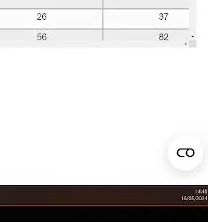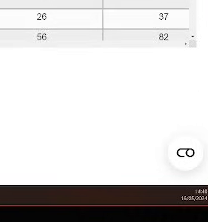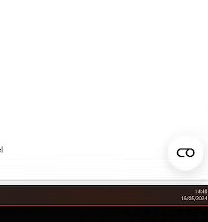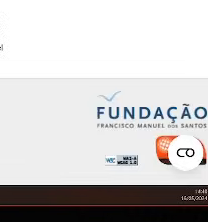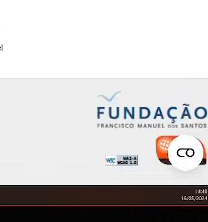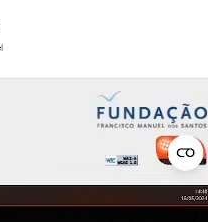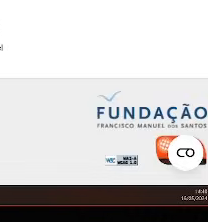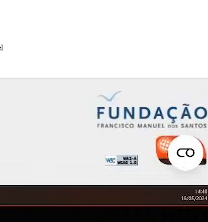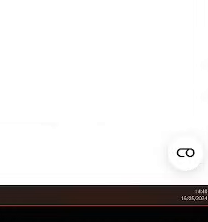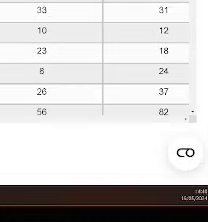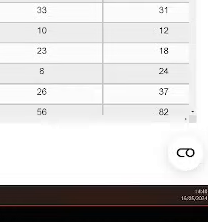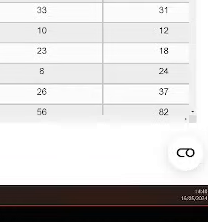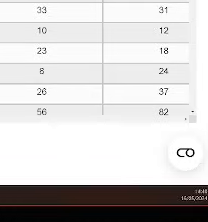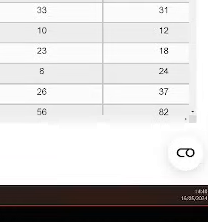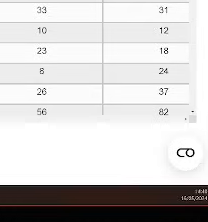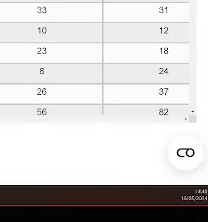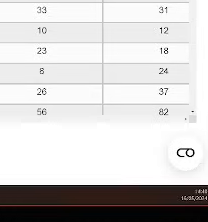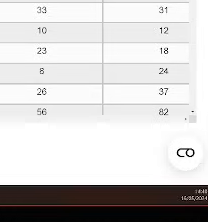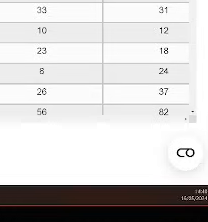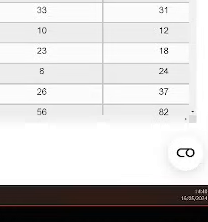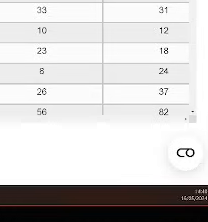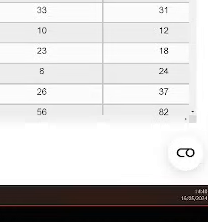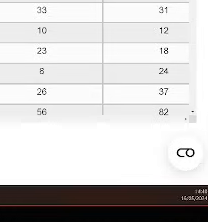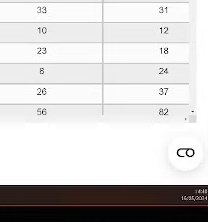nenhuma forma de ver os dados da